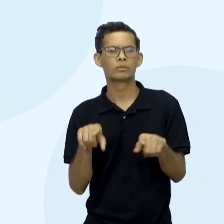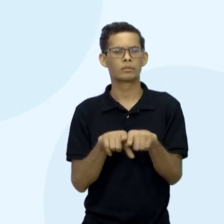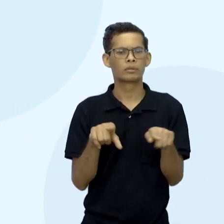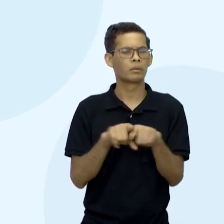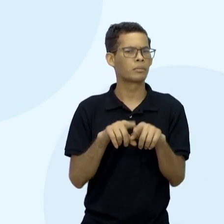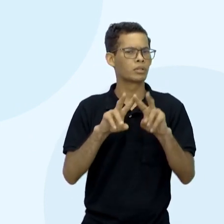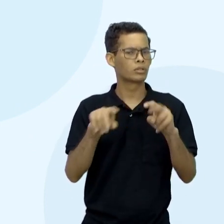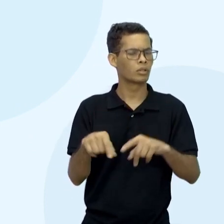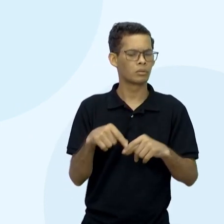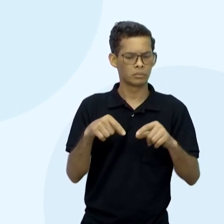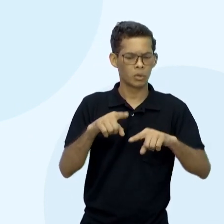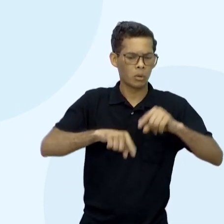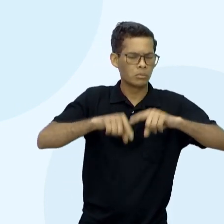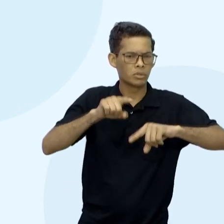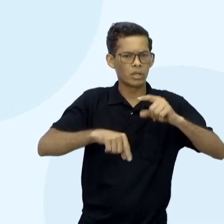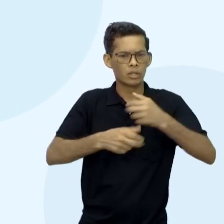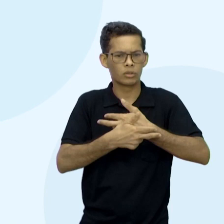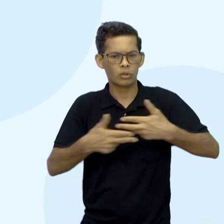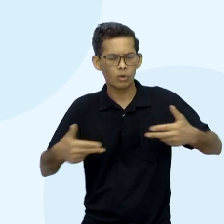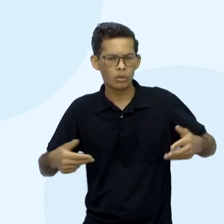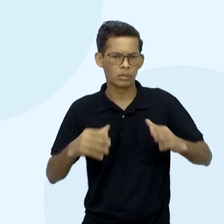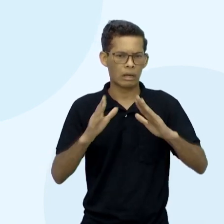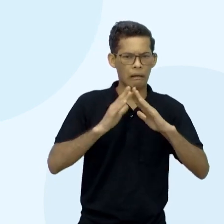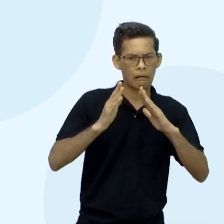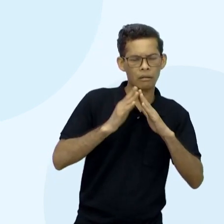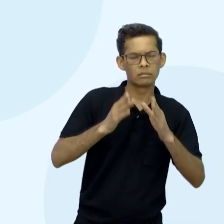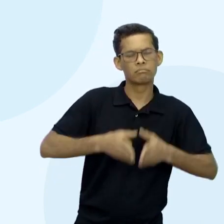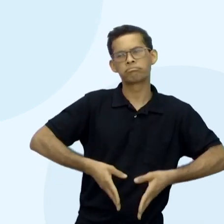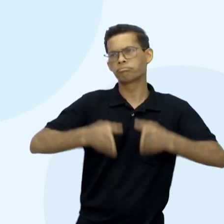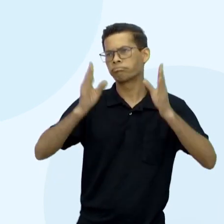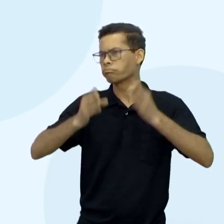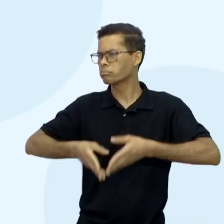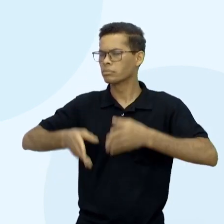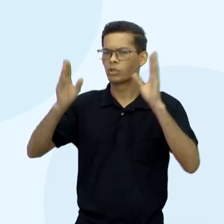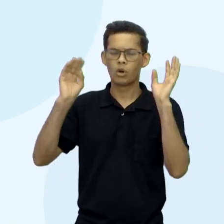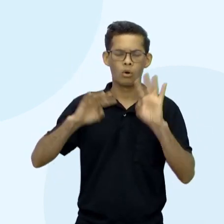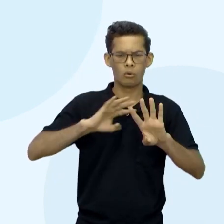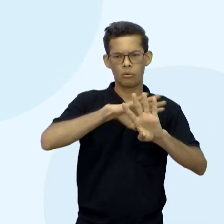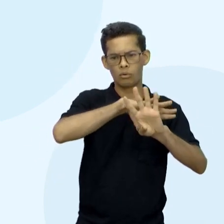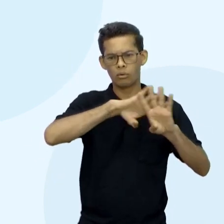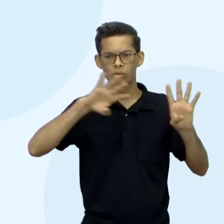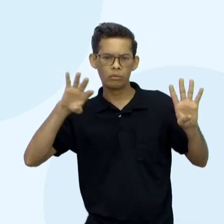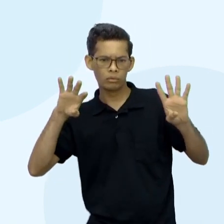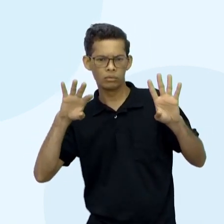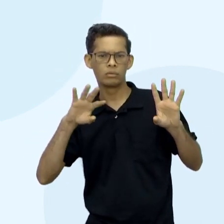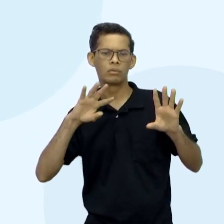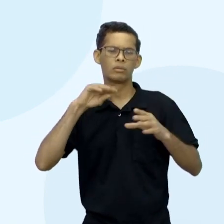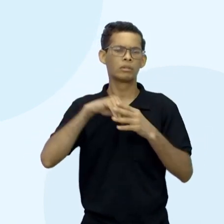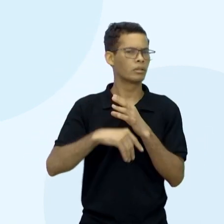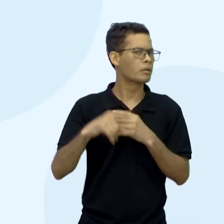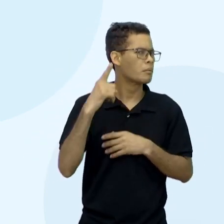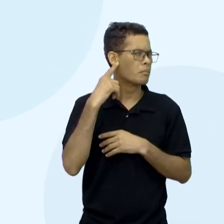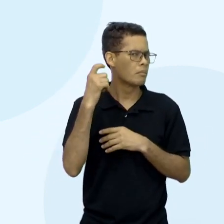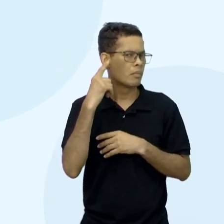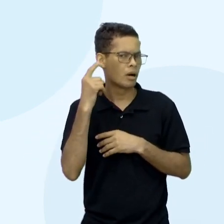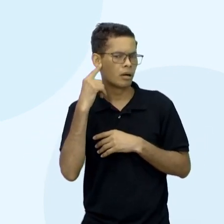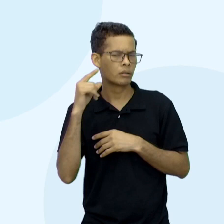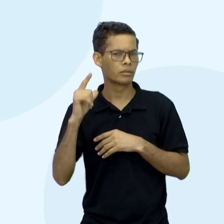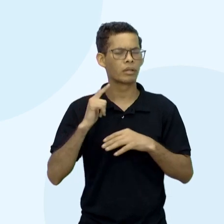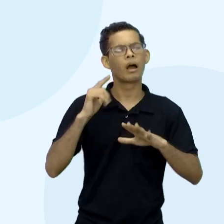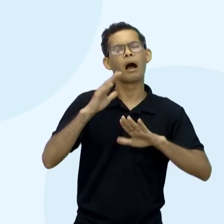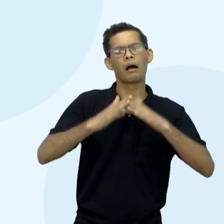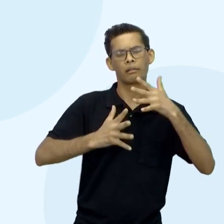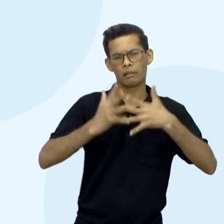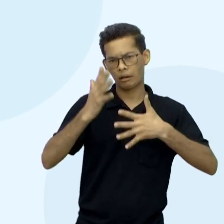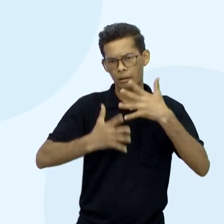também, ó, objetos como superfícies como casas, edifícios, cegas metálicas, árvores de grande porte, pode ter fonte de ruído e aí atrapalhar a